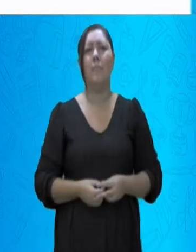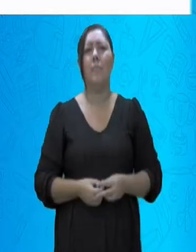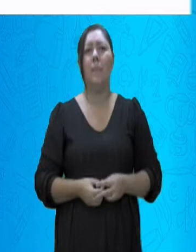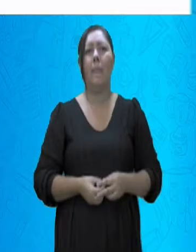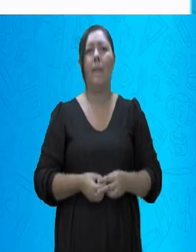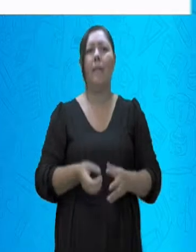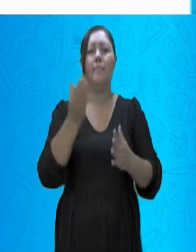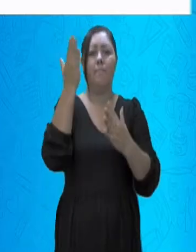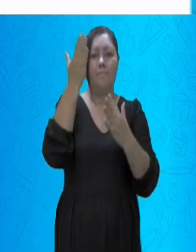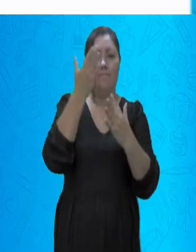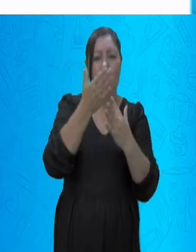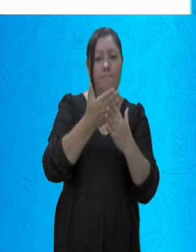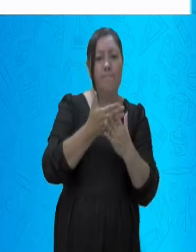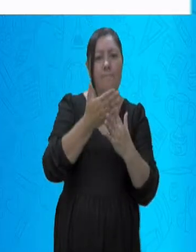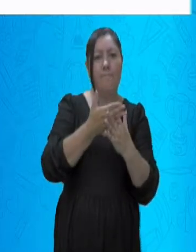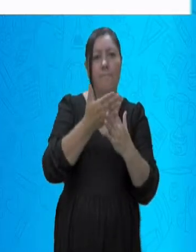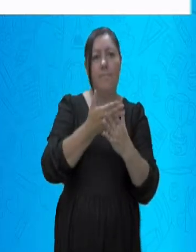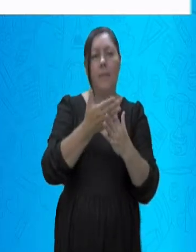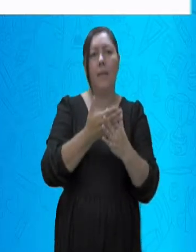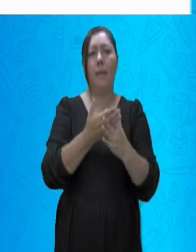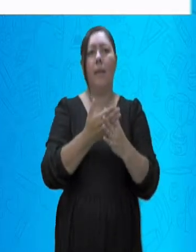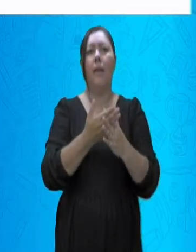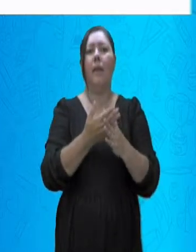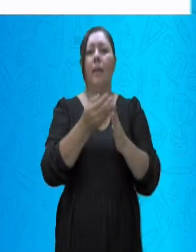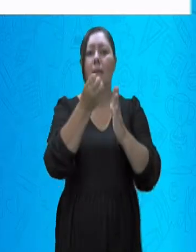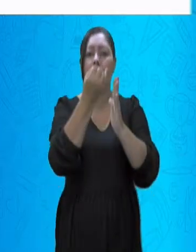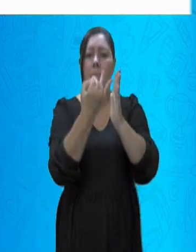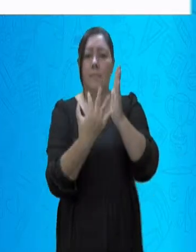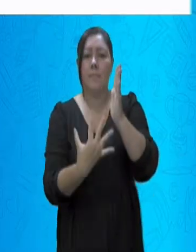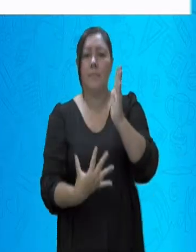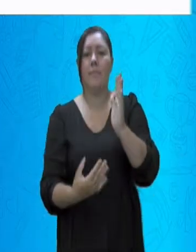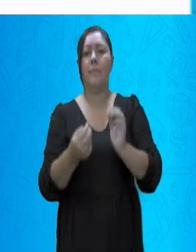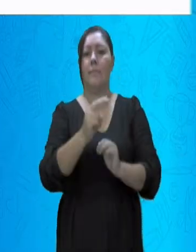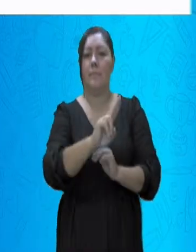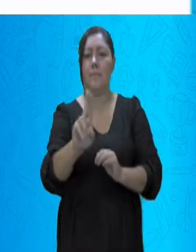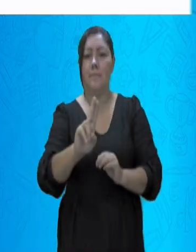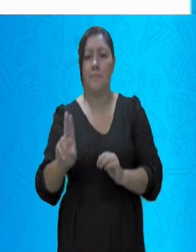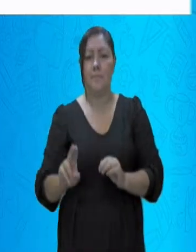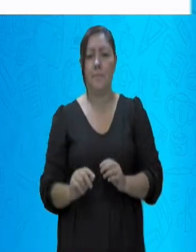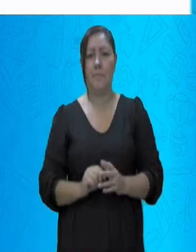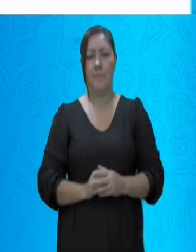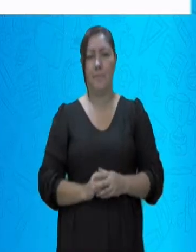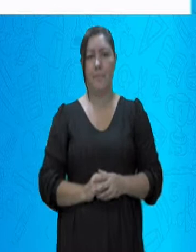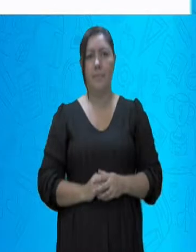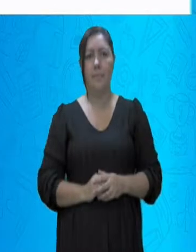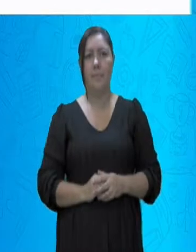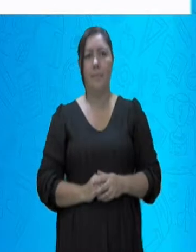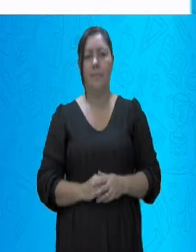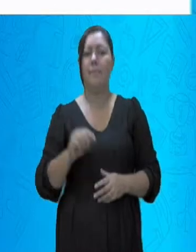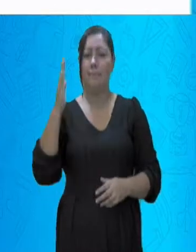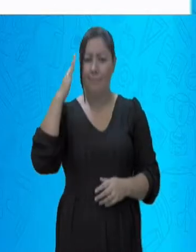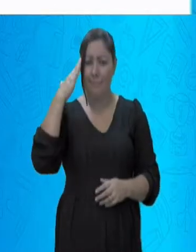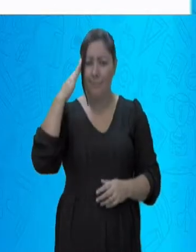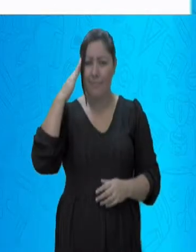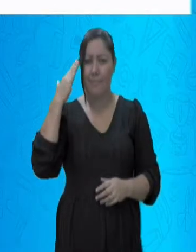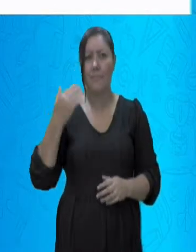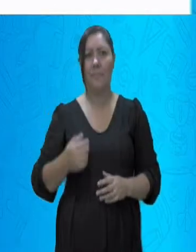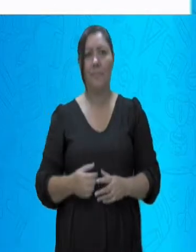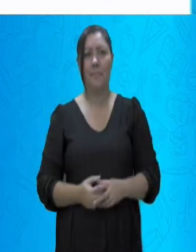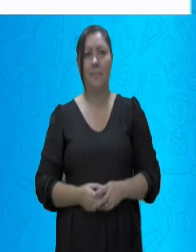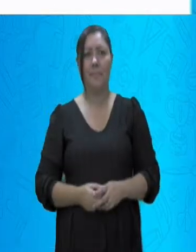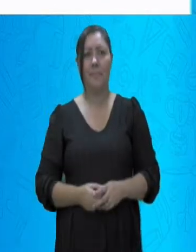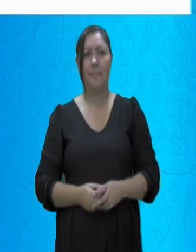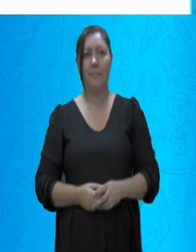as características daquilo que nomeia. Vamos entender essa classificação? Olha o